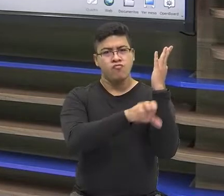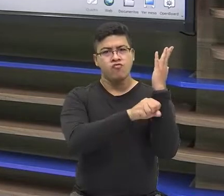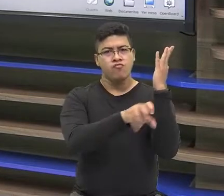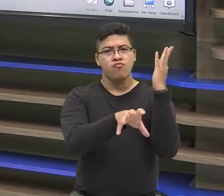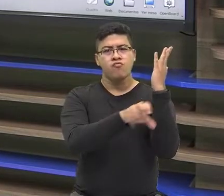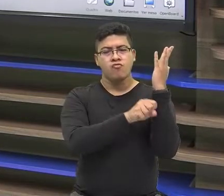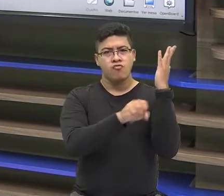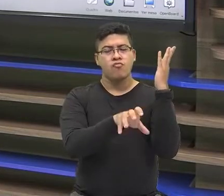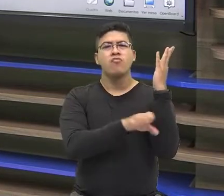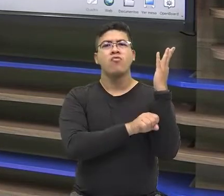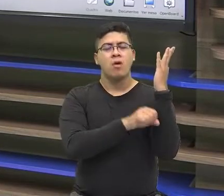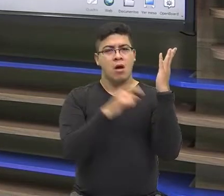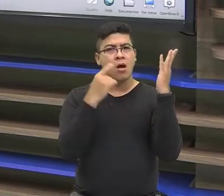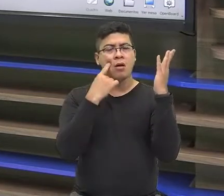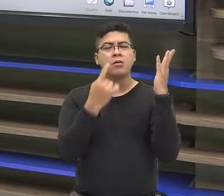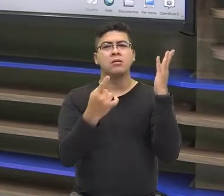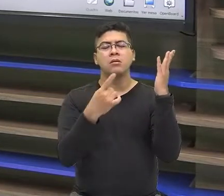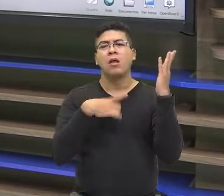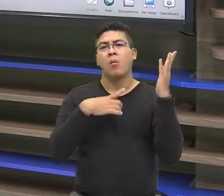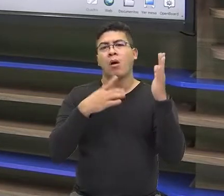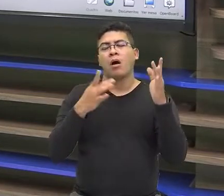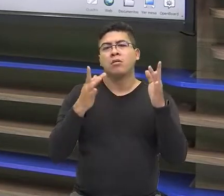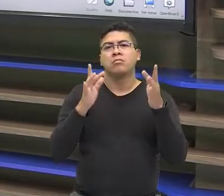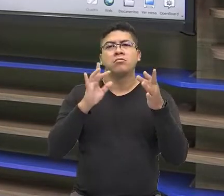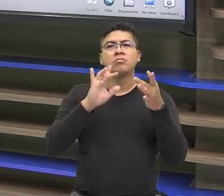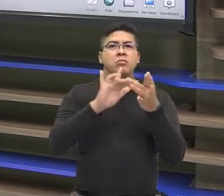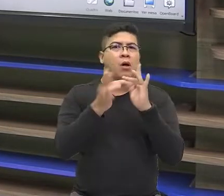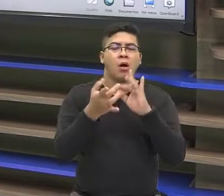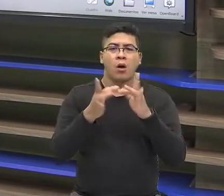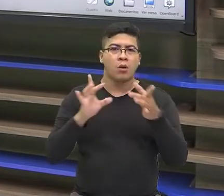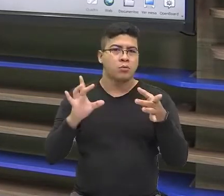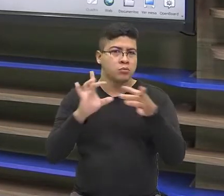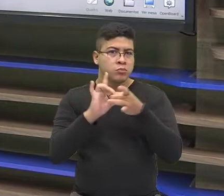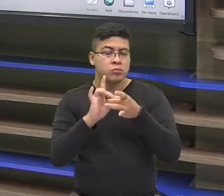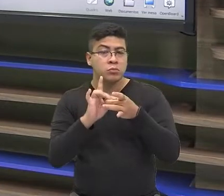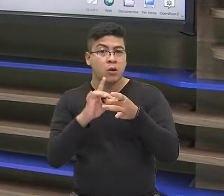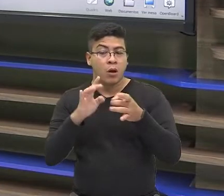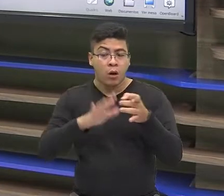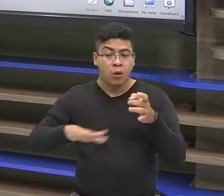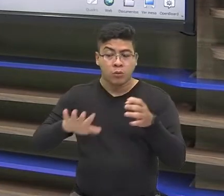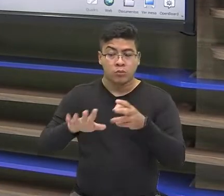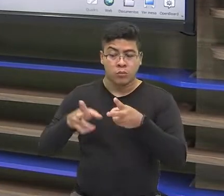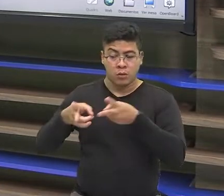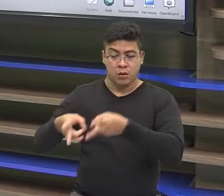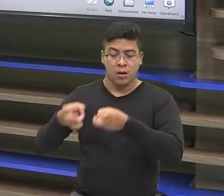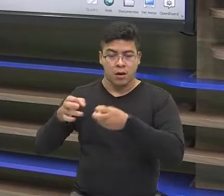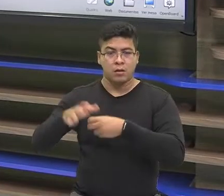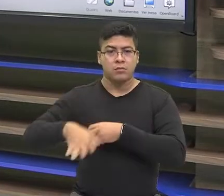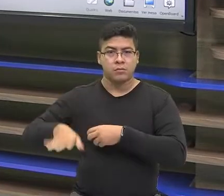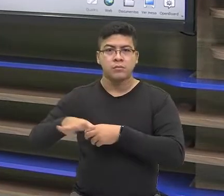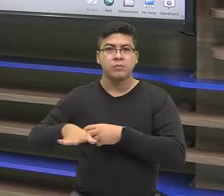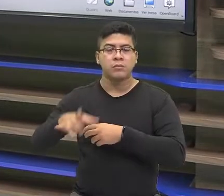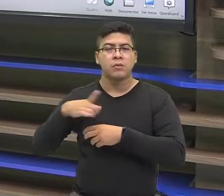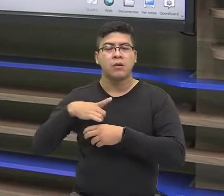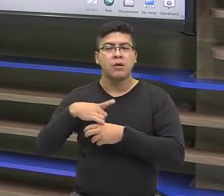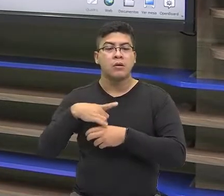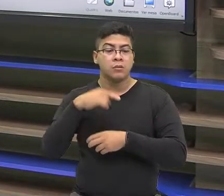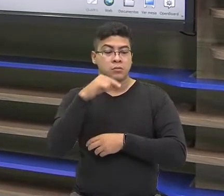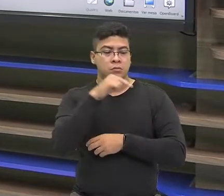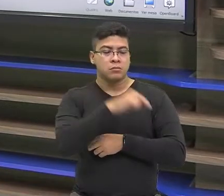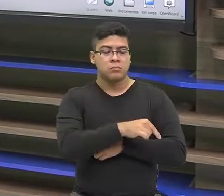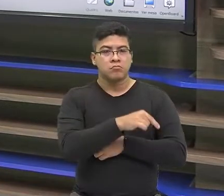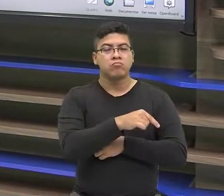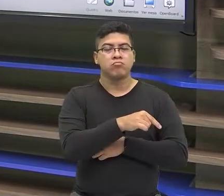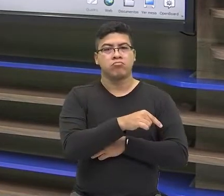ele faz aí essa associação do Jeca Tatu ao parasita, né? Então, ele bota o nome